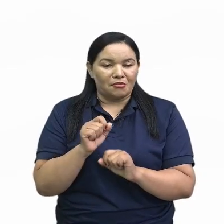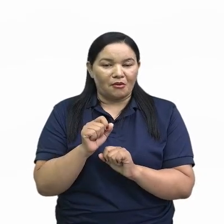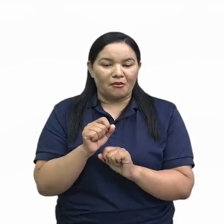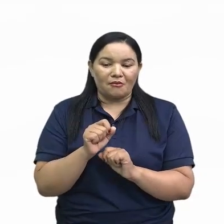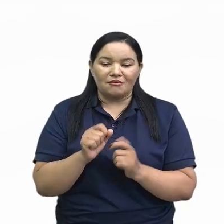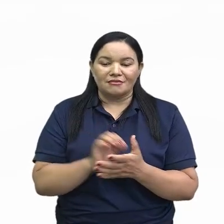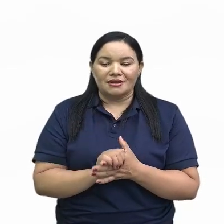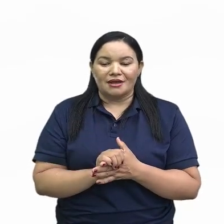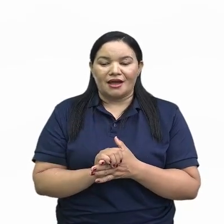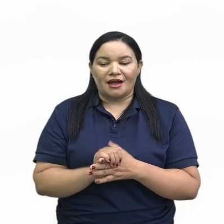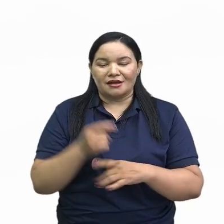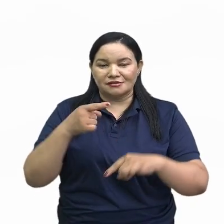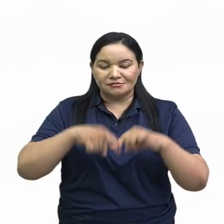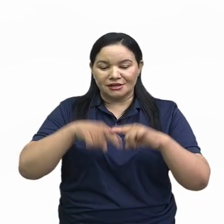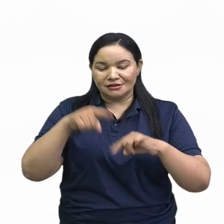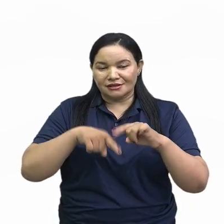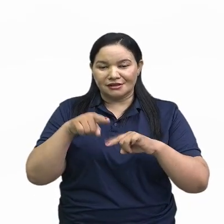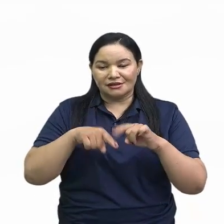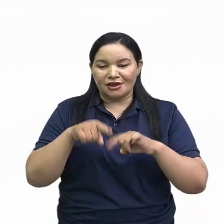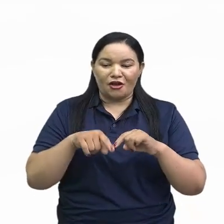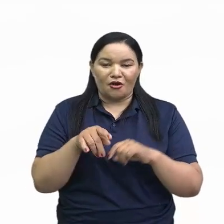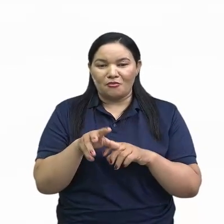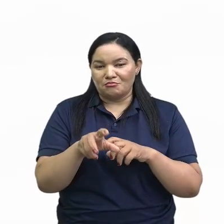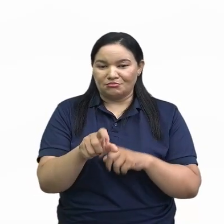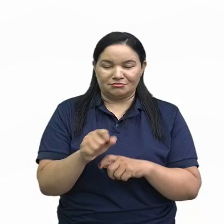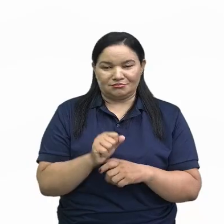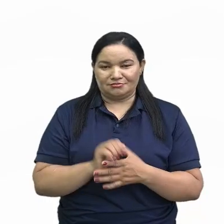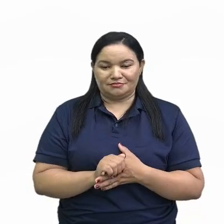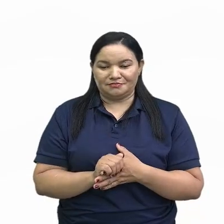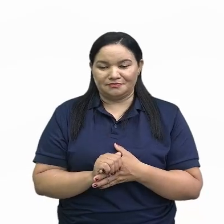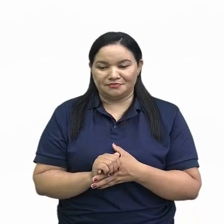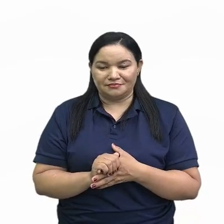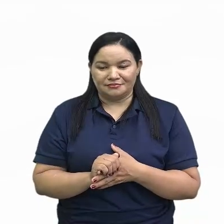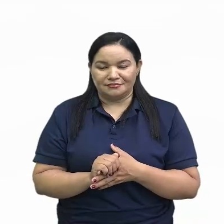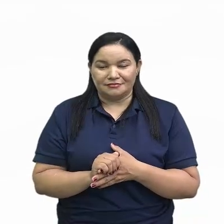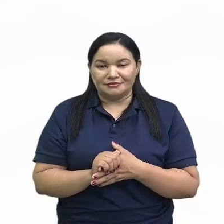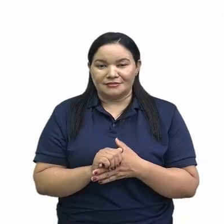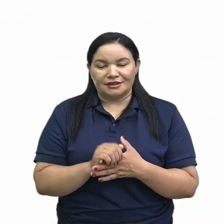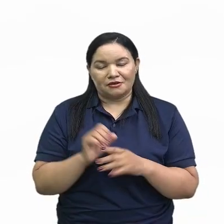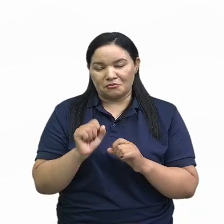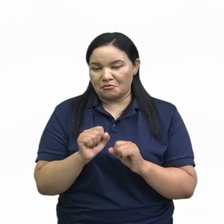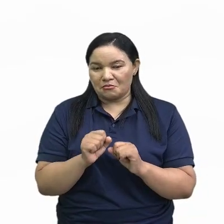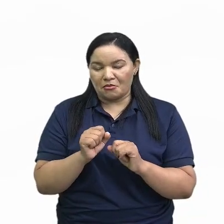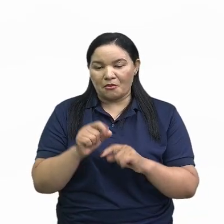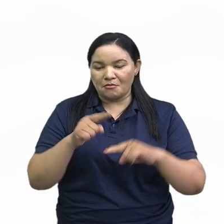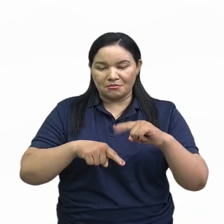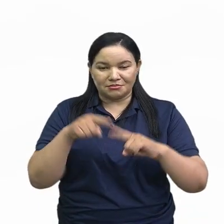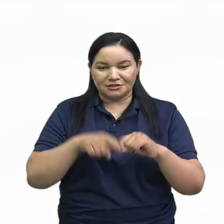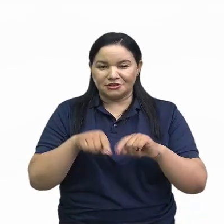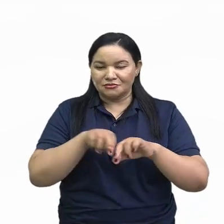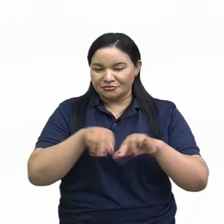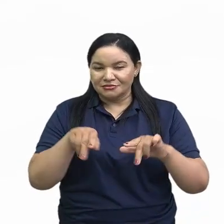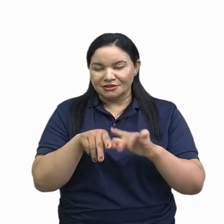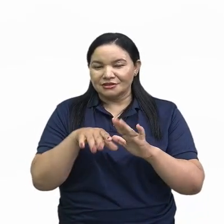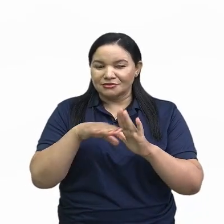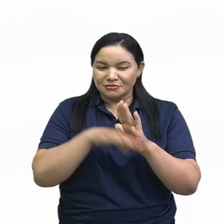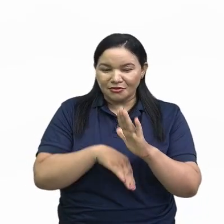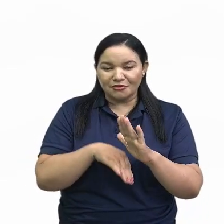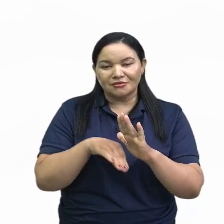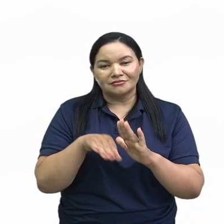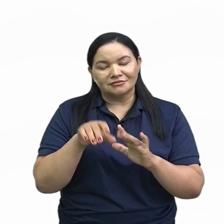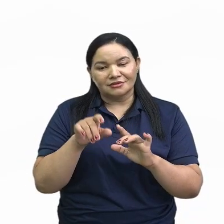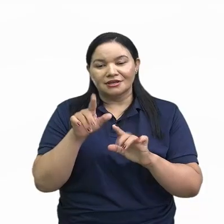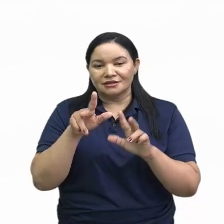os pertences dos outros. Perceba que esse enunciado, subtrair os pertences dos outros, é